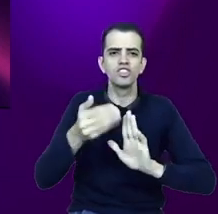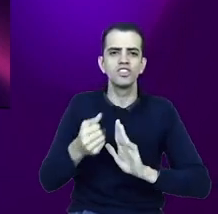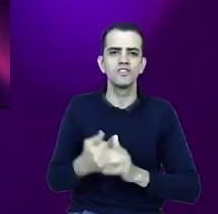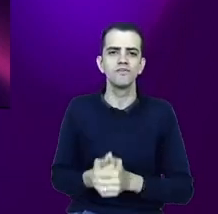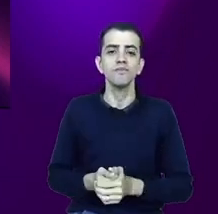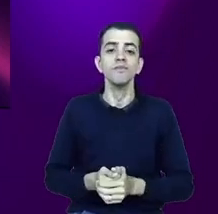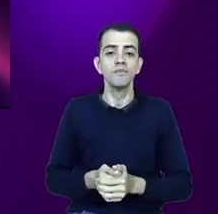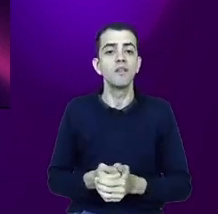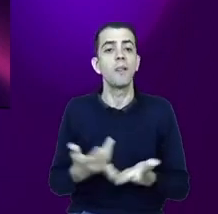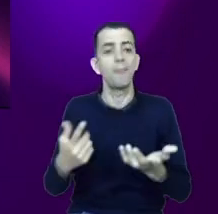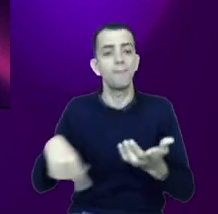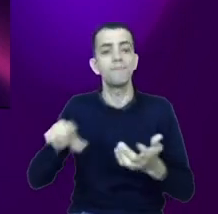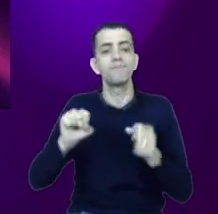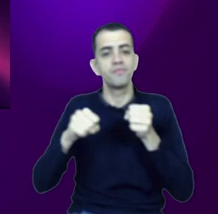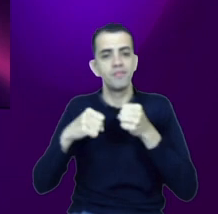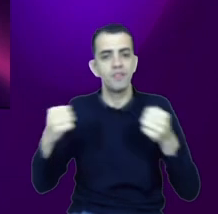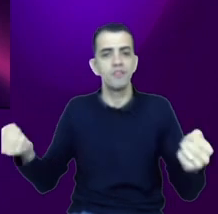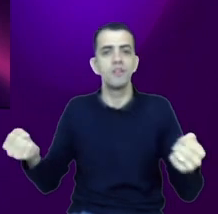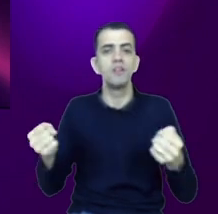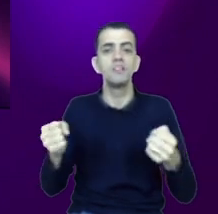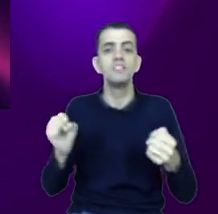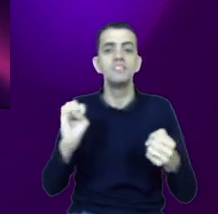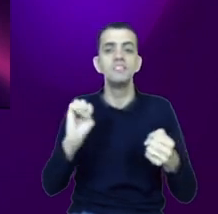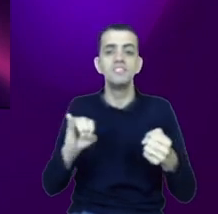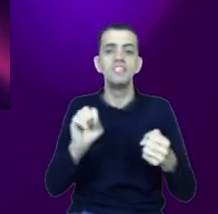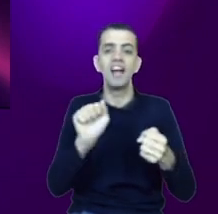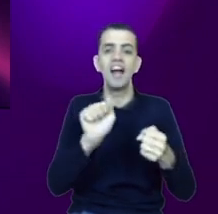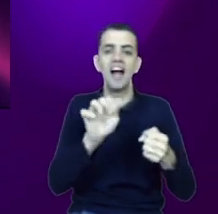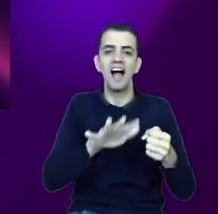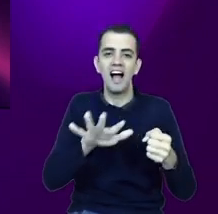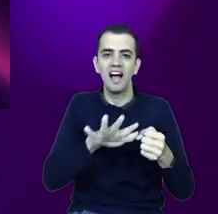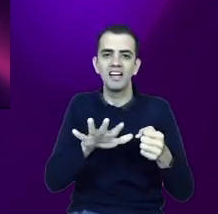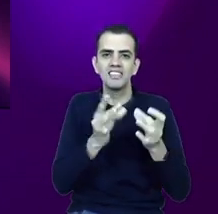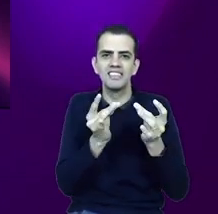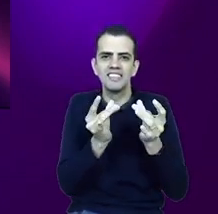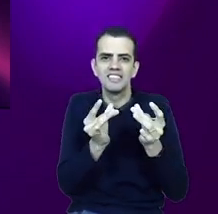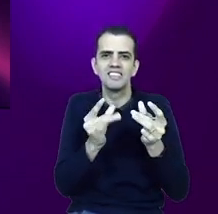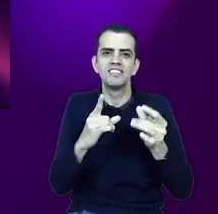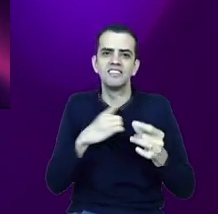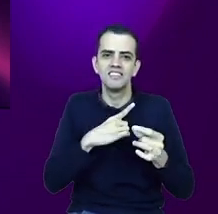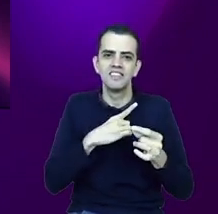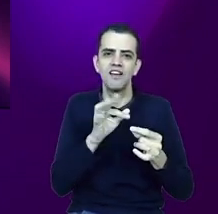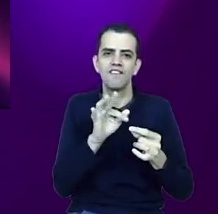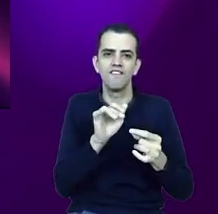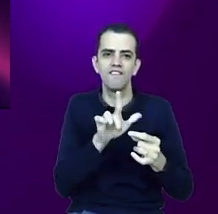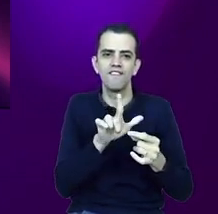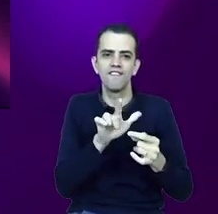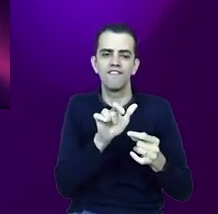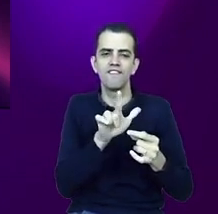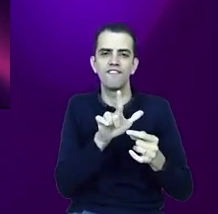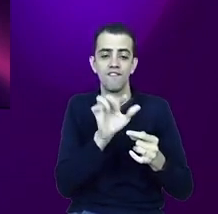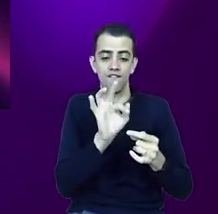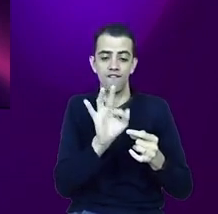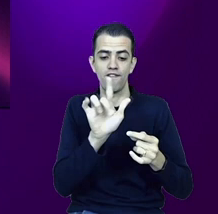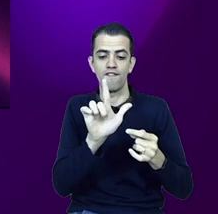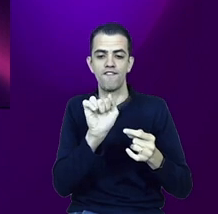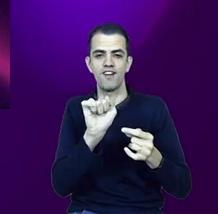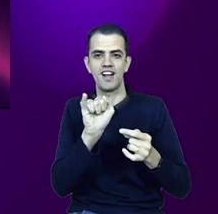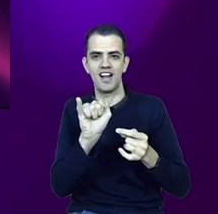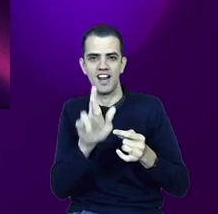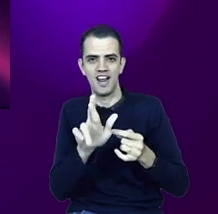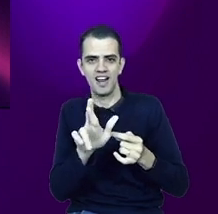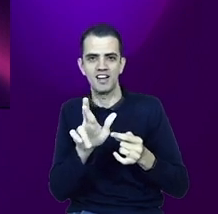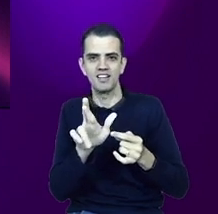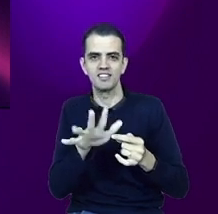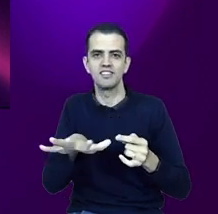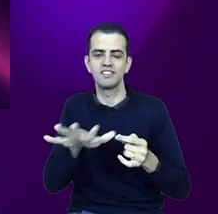barreira. E para os de baixo grau, são as áreas de hipersinal entre 2 e flare. Ir além disso,